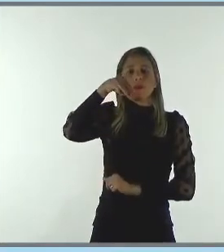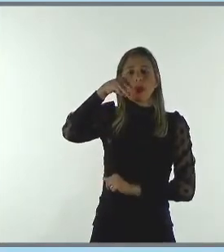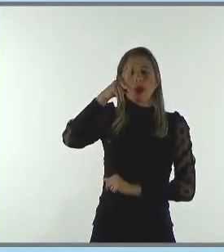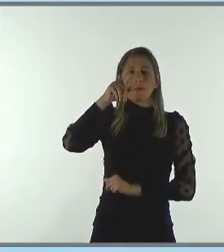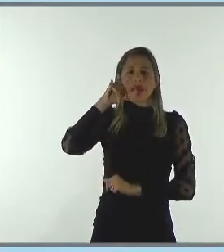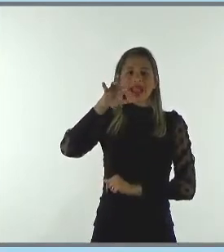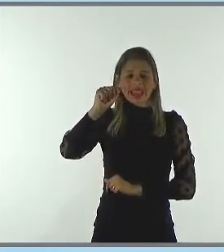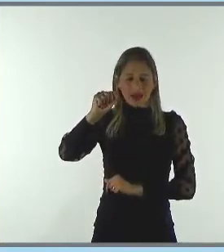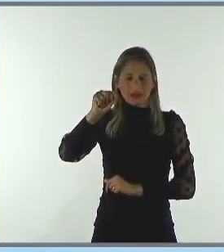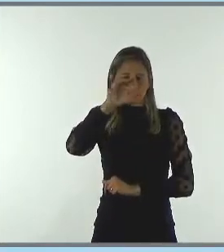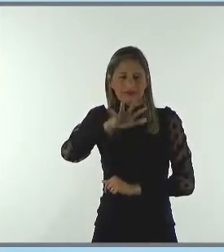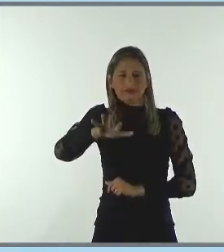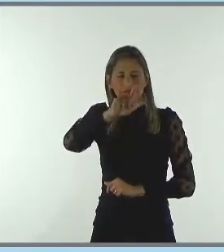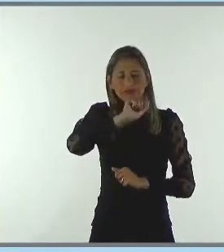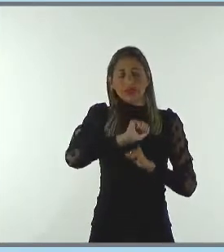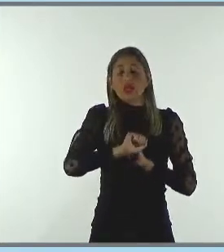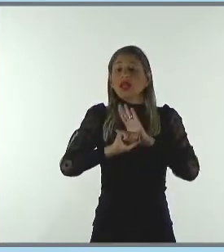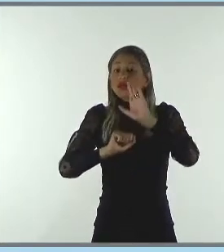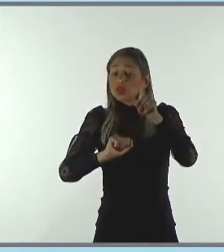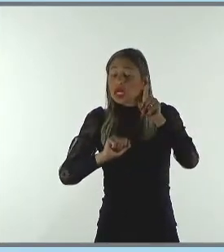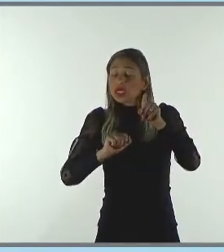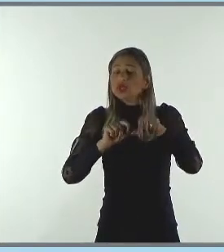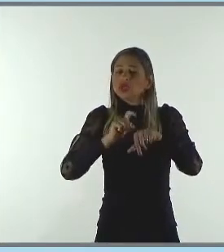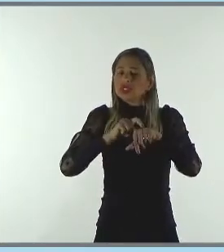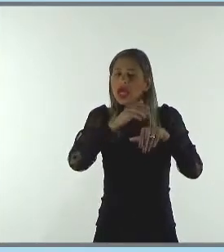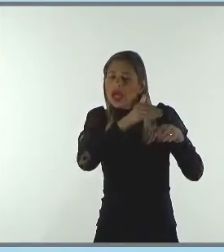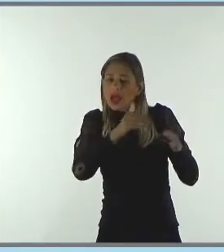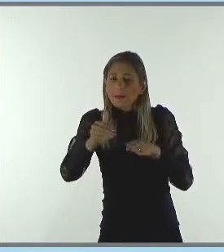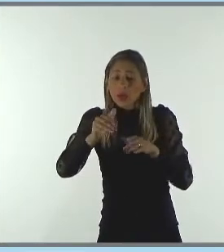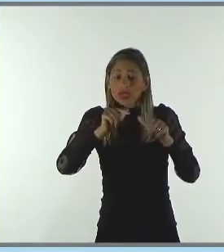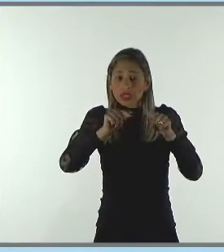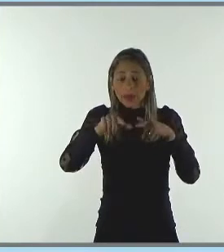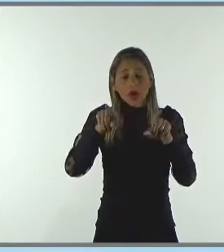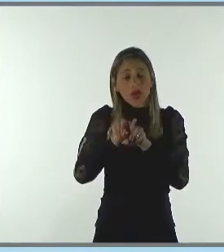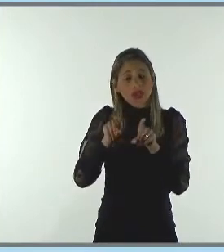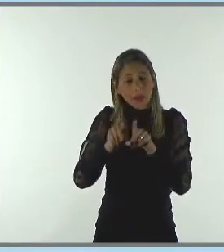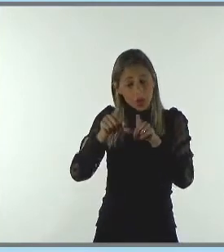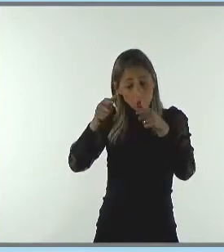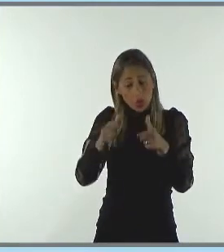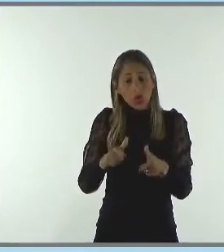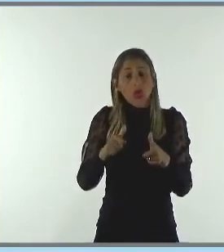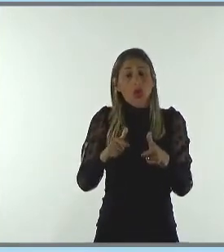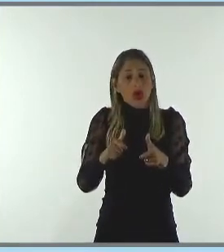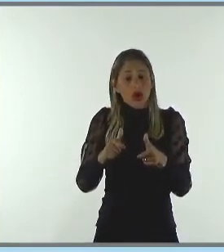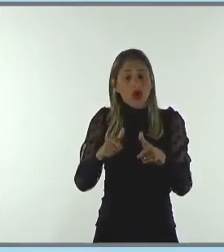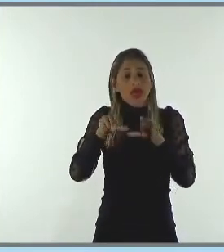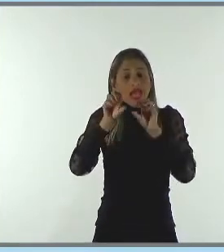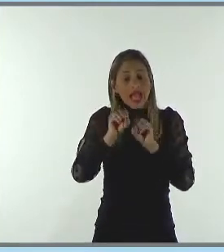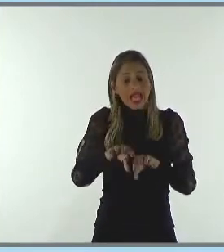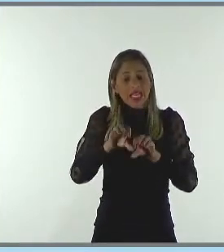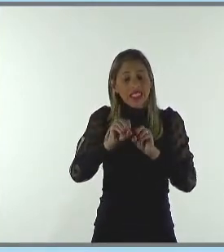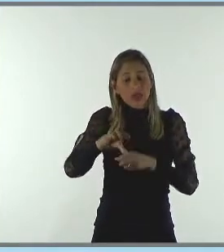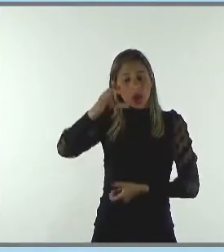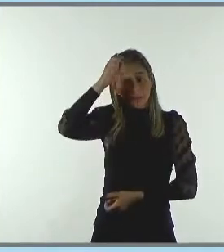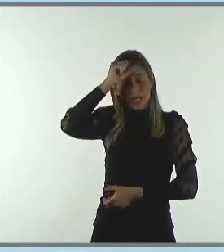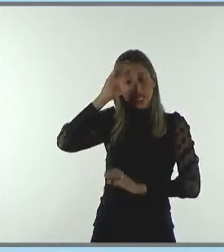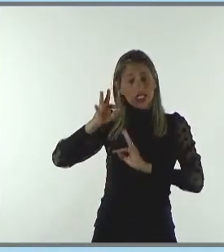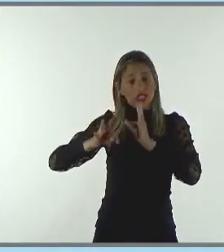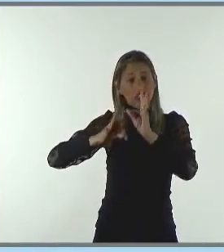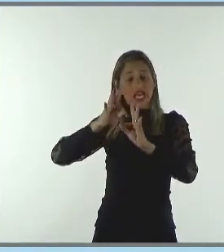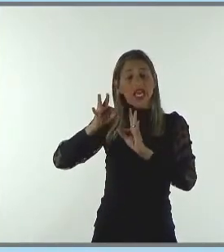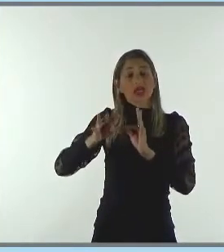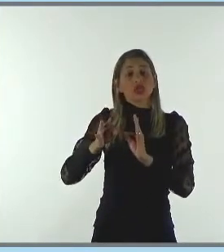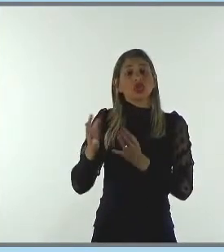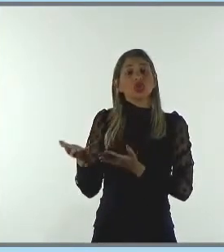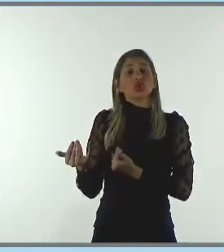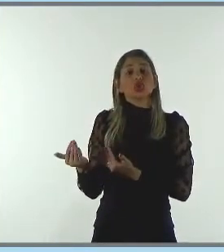durante muito tempo, né, a editora trabalhou também como local de ensino e aprendizagem técnico para jovens em